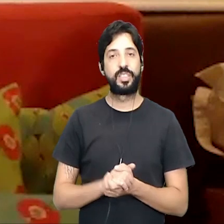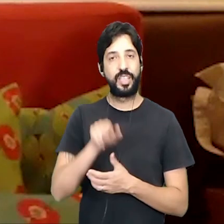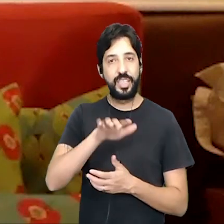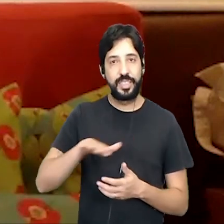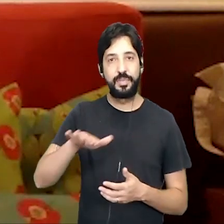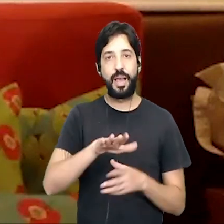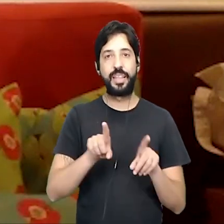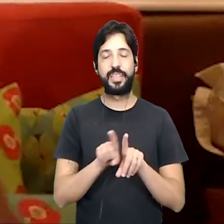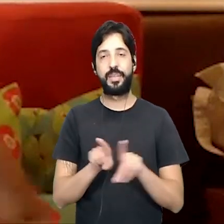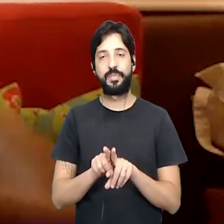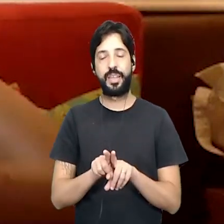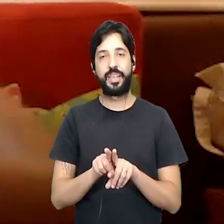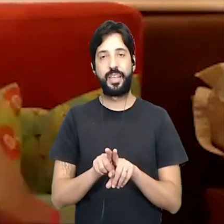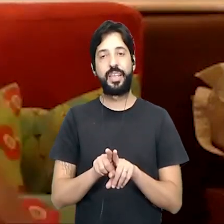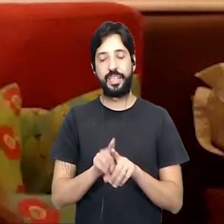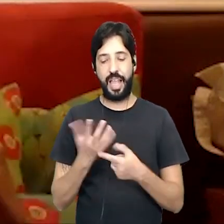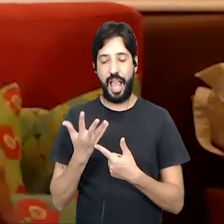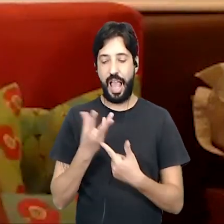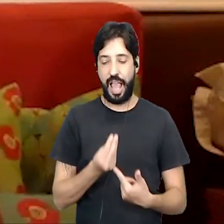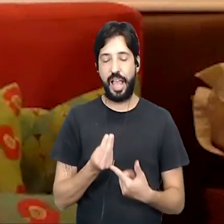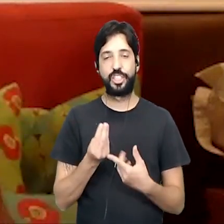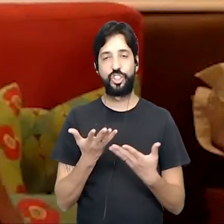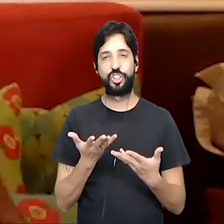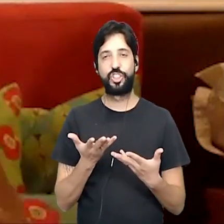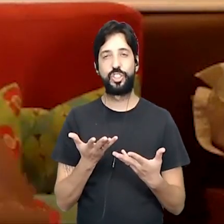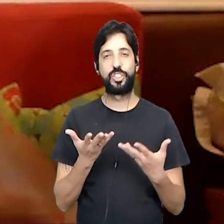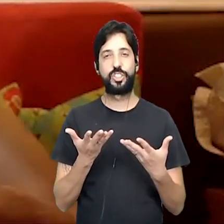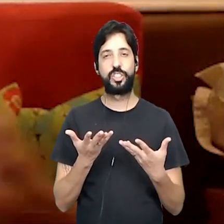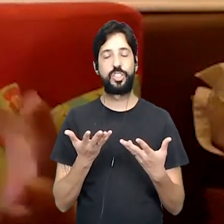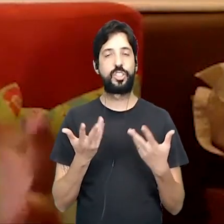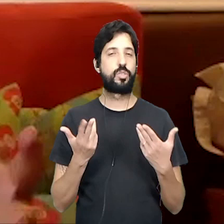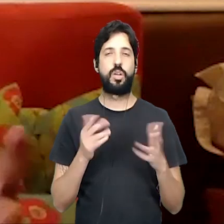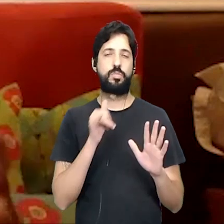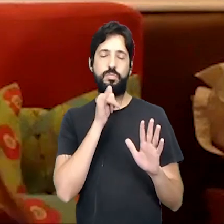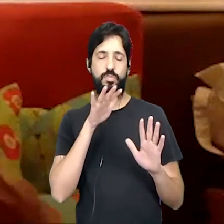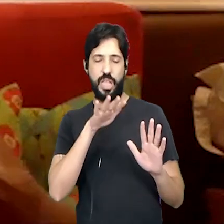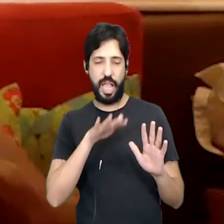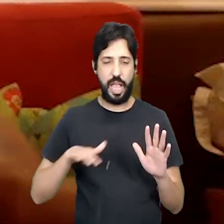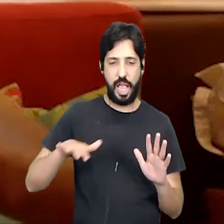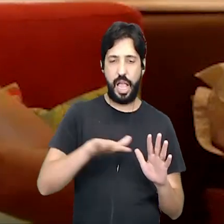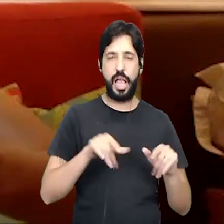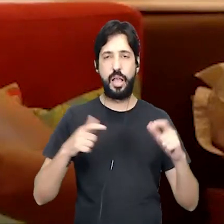o convite, né, e desse espaço também, né, da arte como